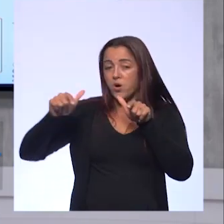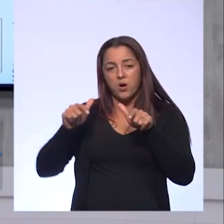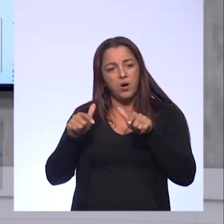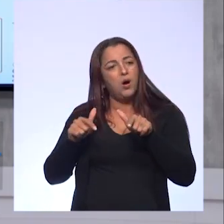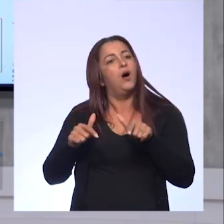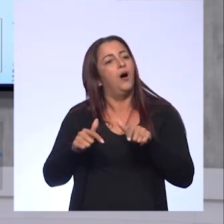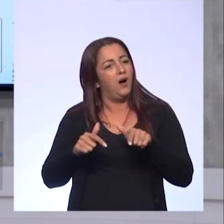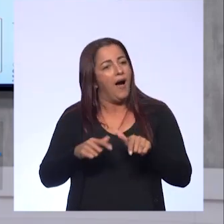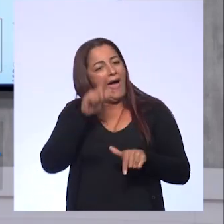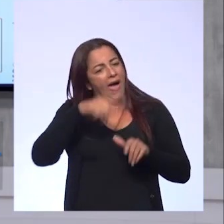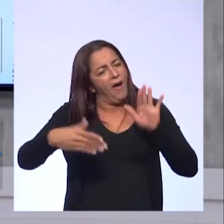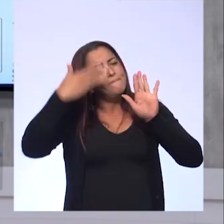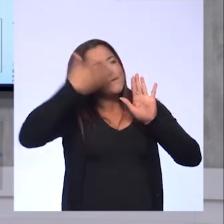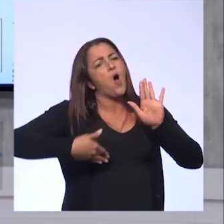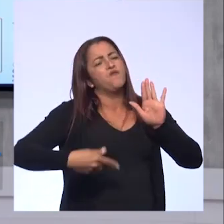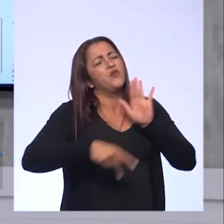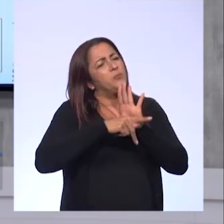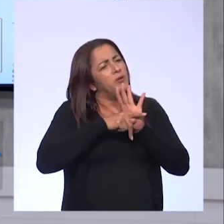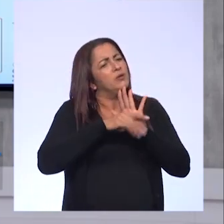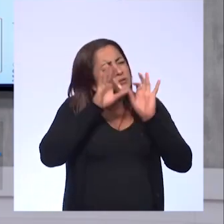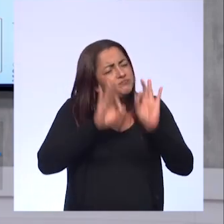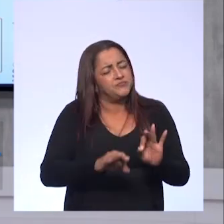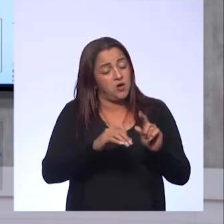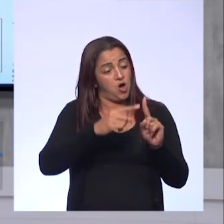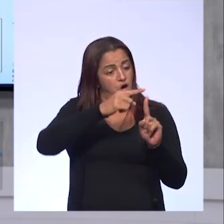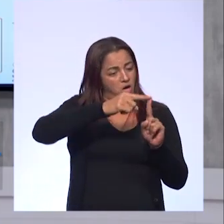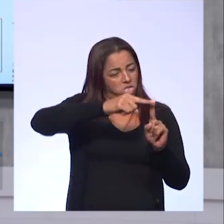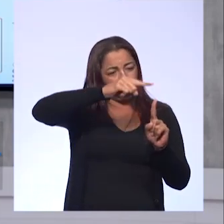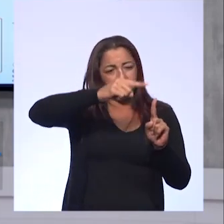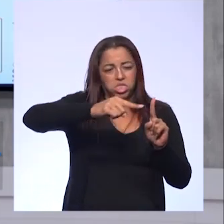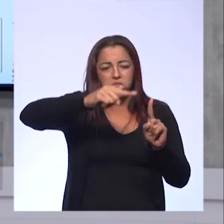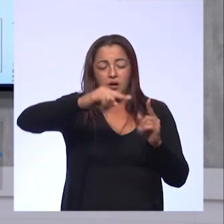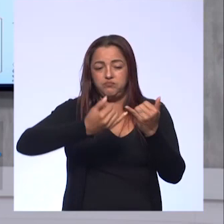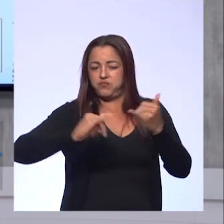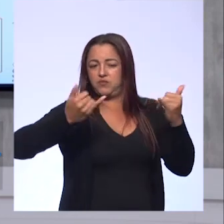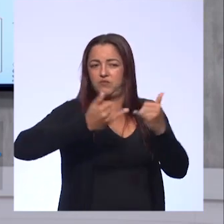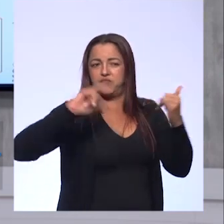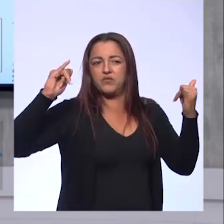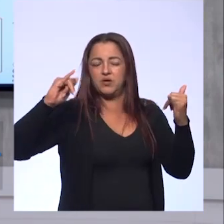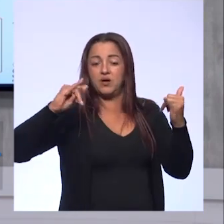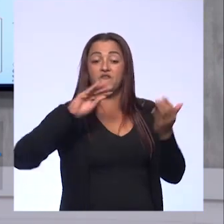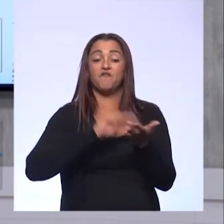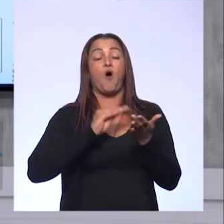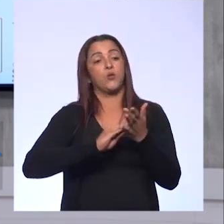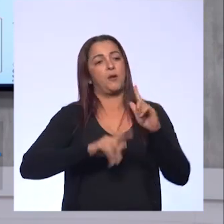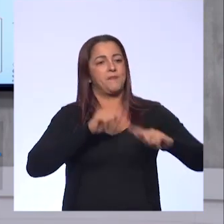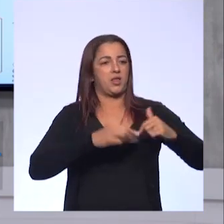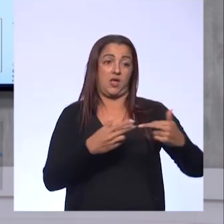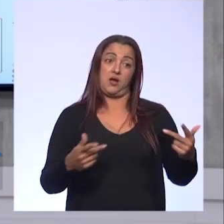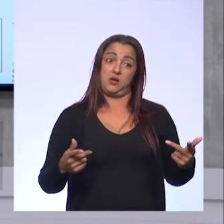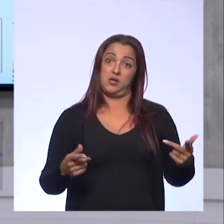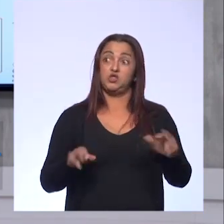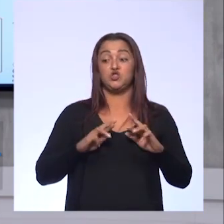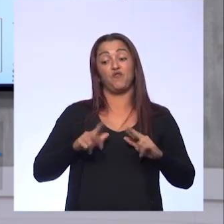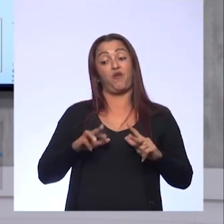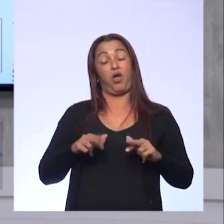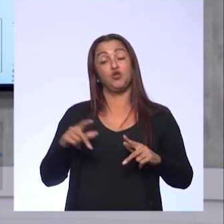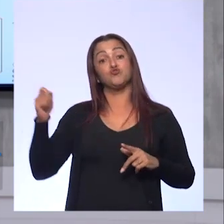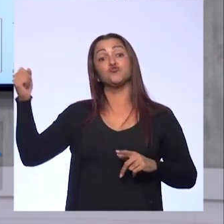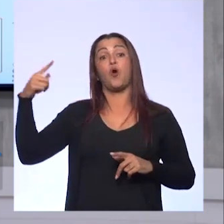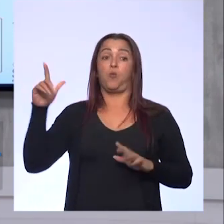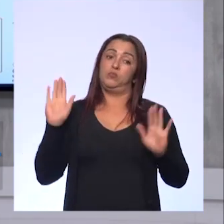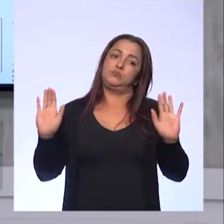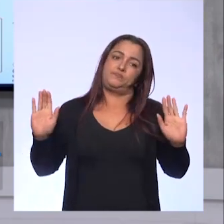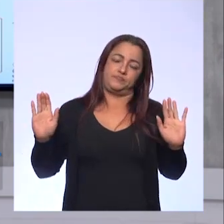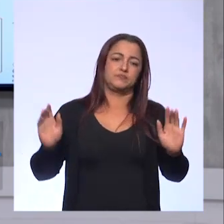uma prova Cabal de que onda eletromagnética propaga-se na ausência de matéria diferente do Sol